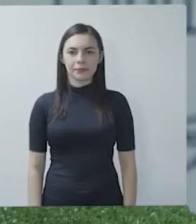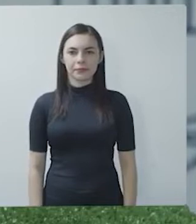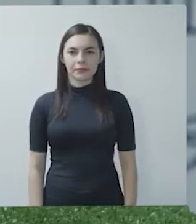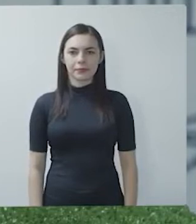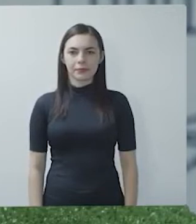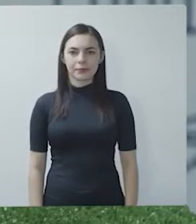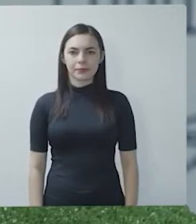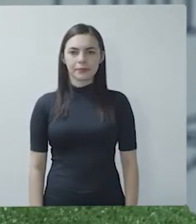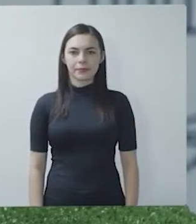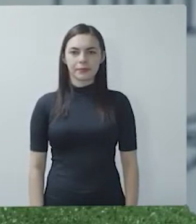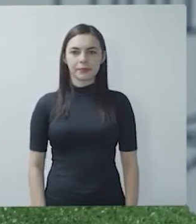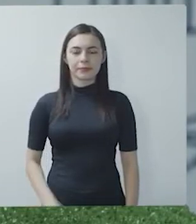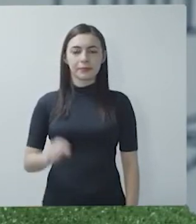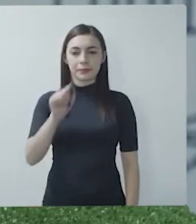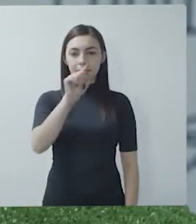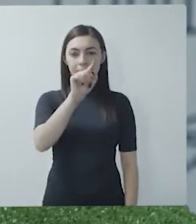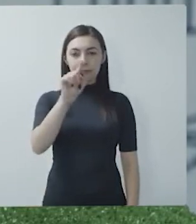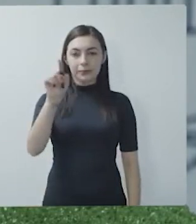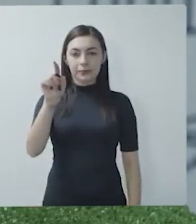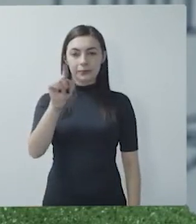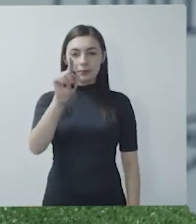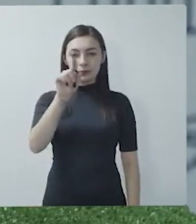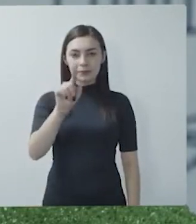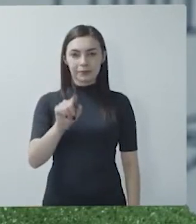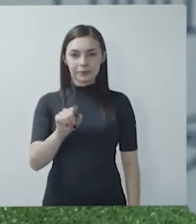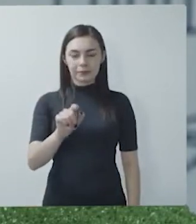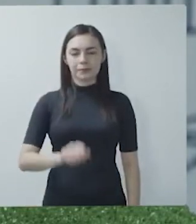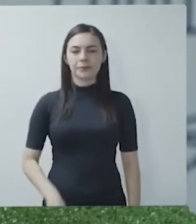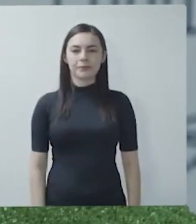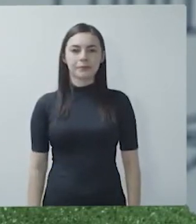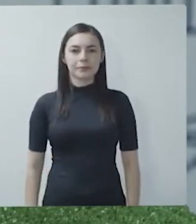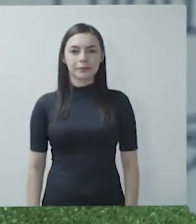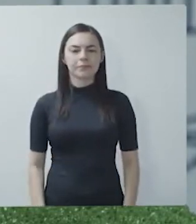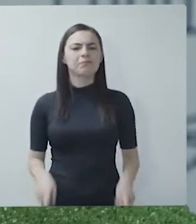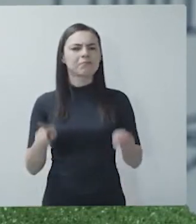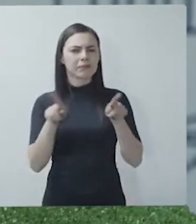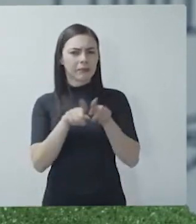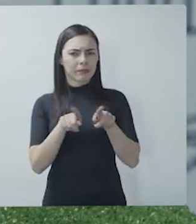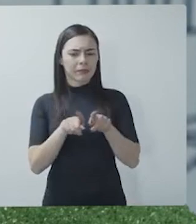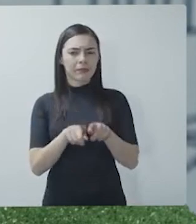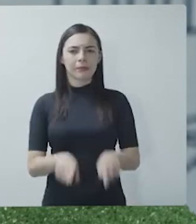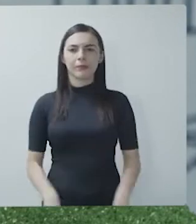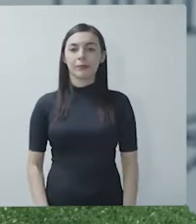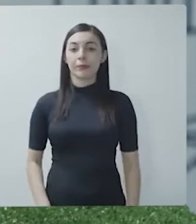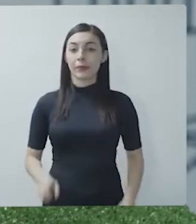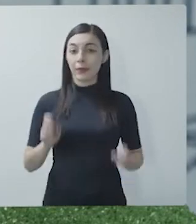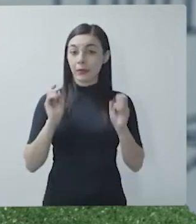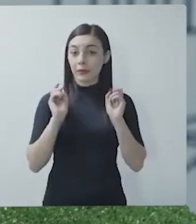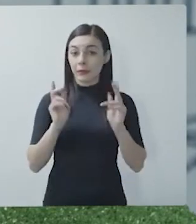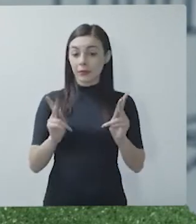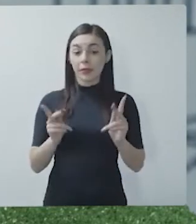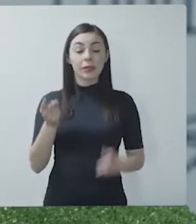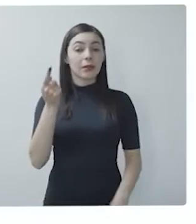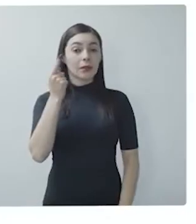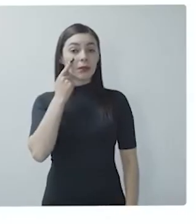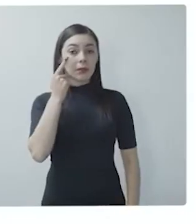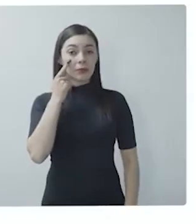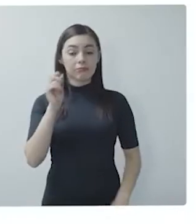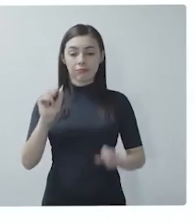risco e o outro risco aqui em cima. Também, ok? Olhem lá na